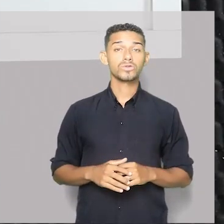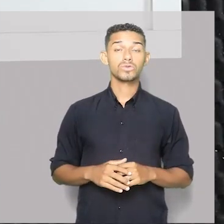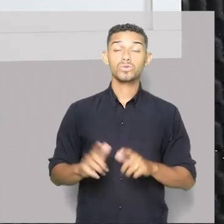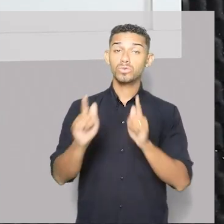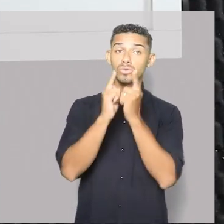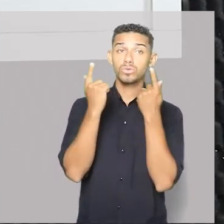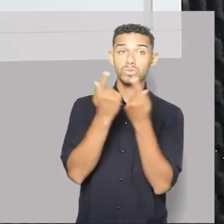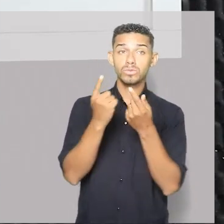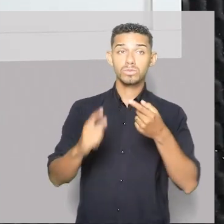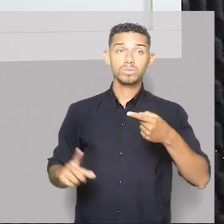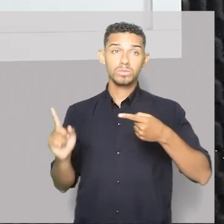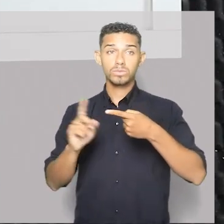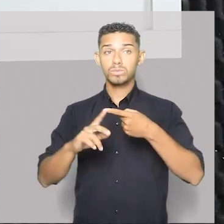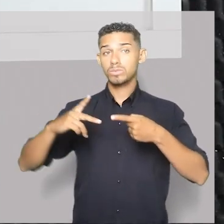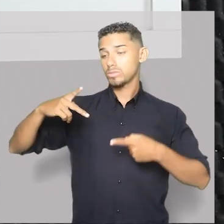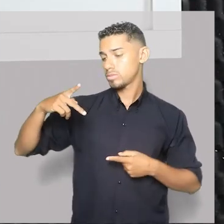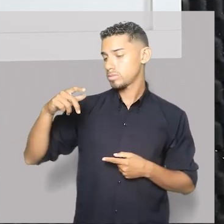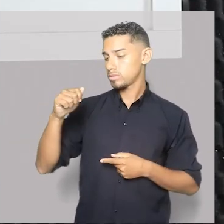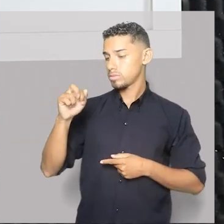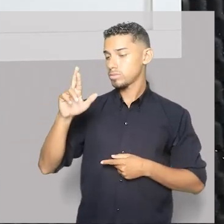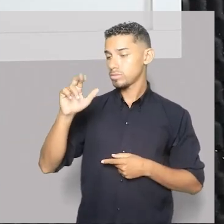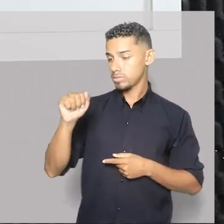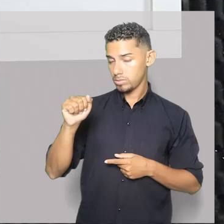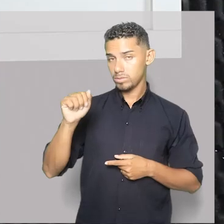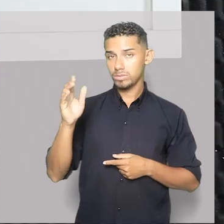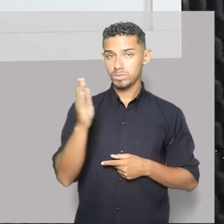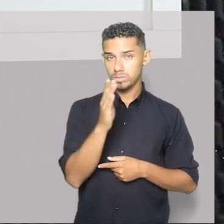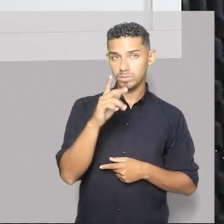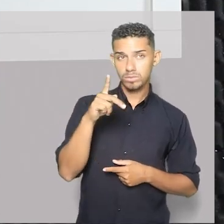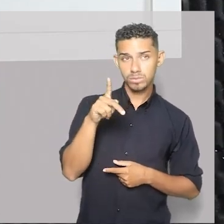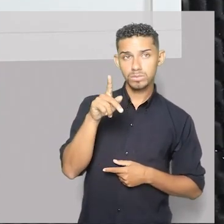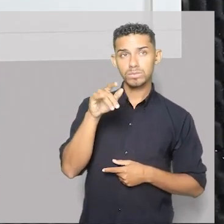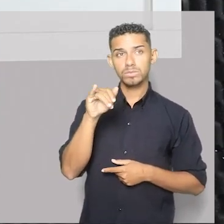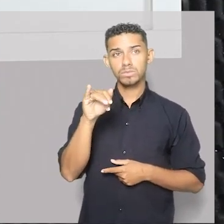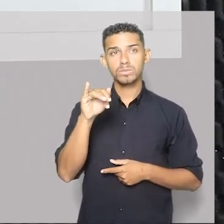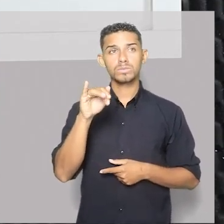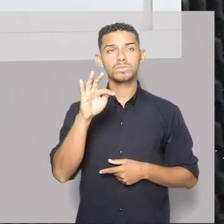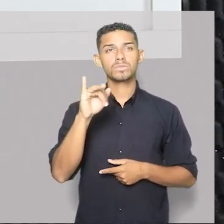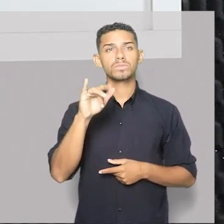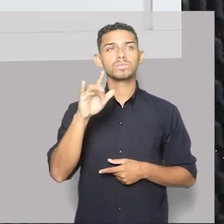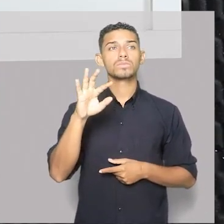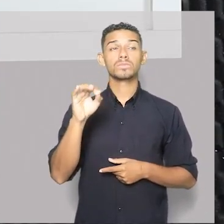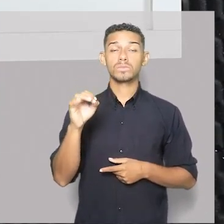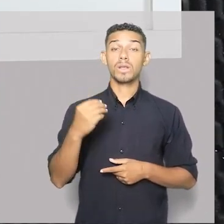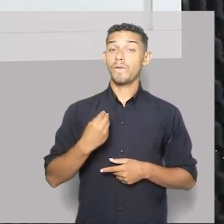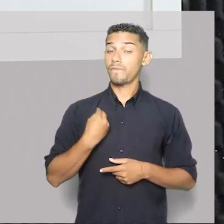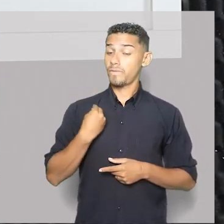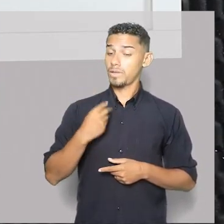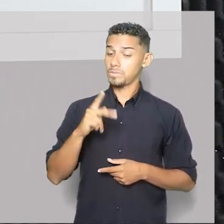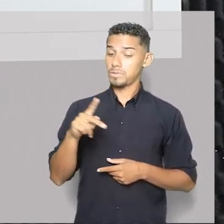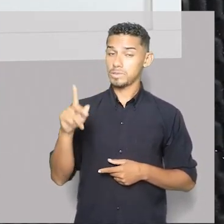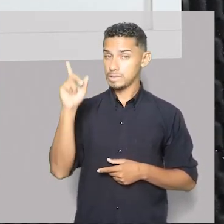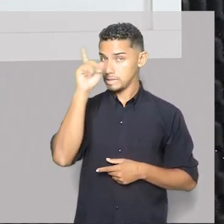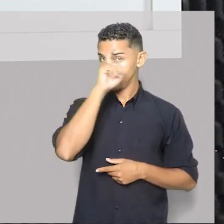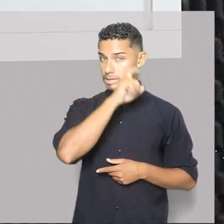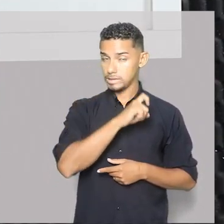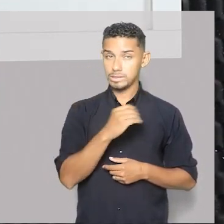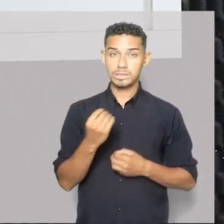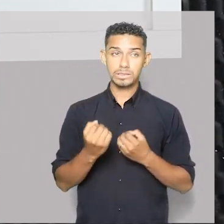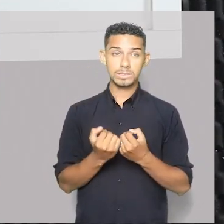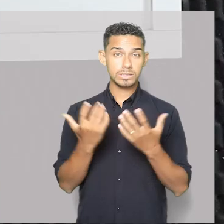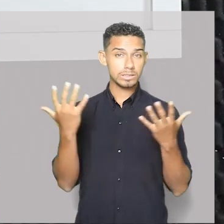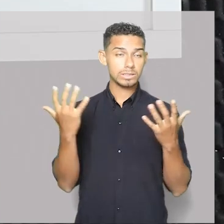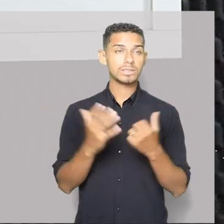parafilético, tá certo? Colocar aqui, ó. Ó, como vida de professor é difícil, viu? Para a gente não ter que construir